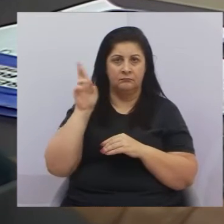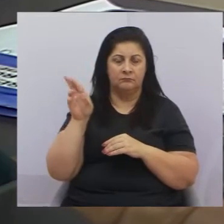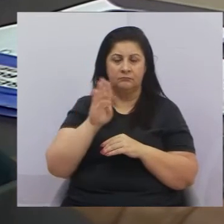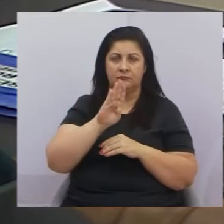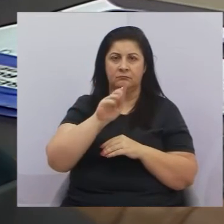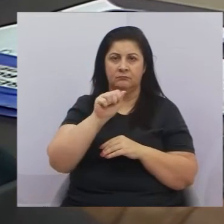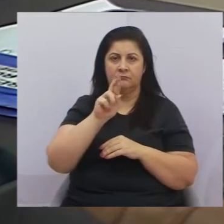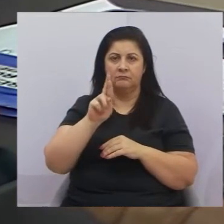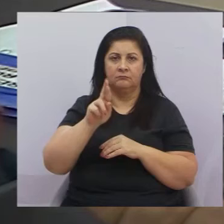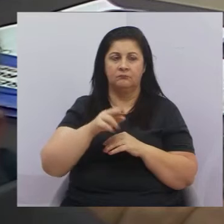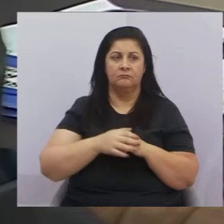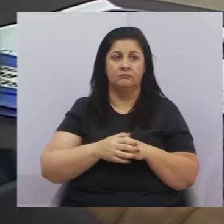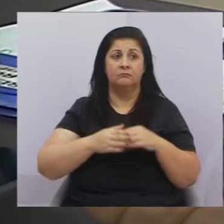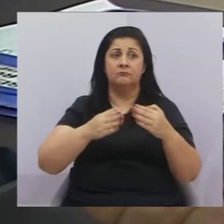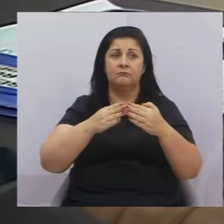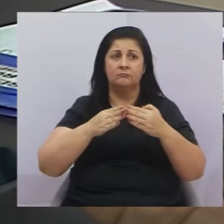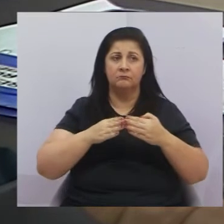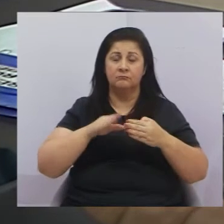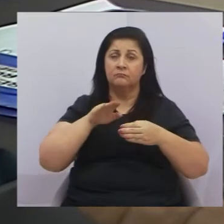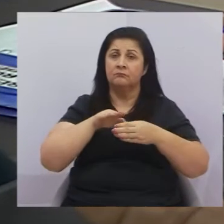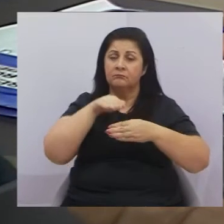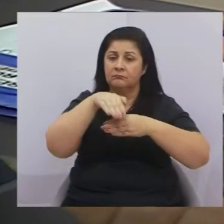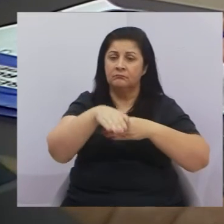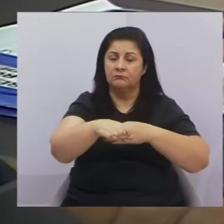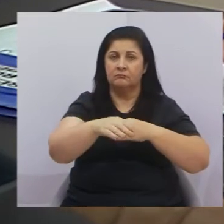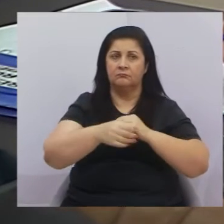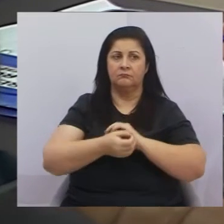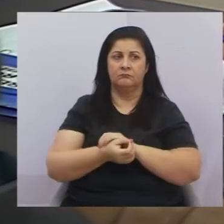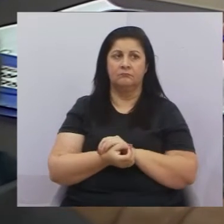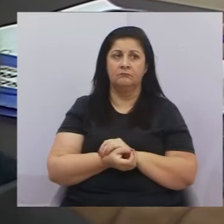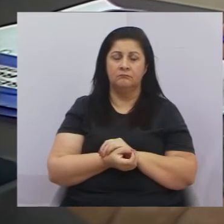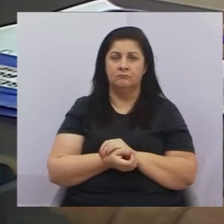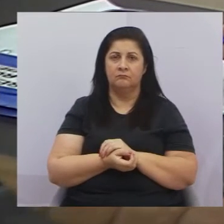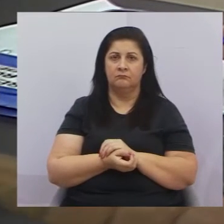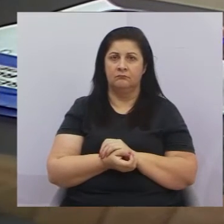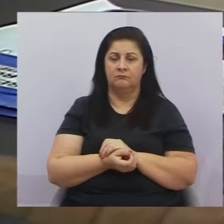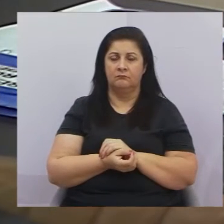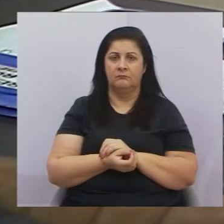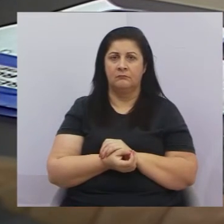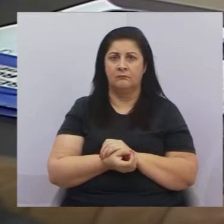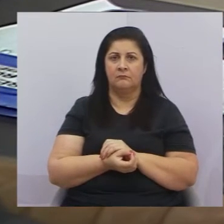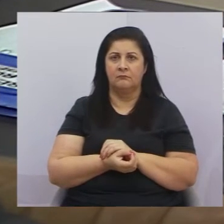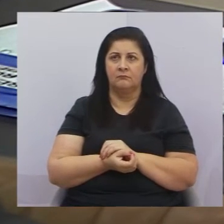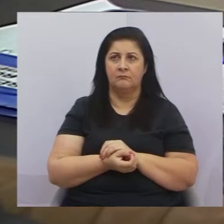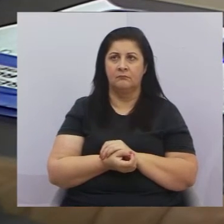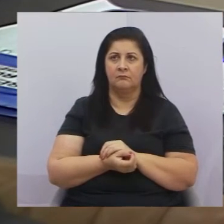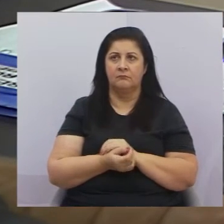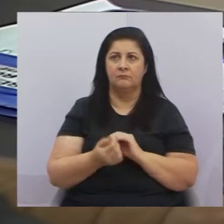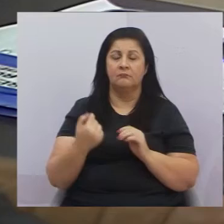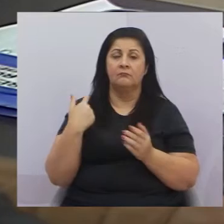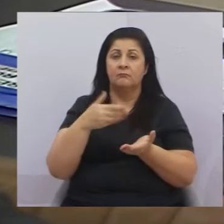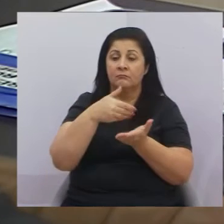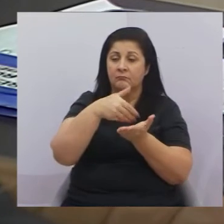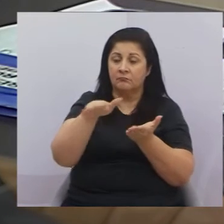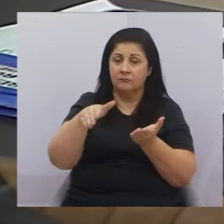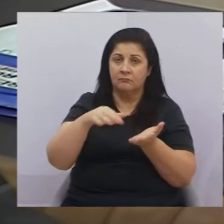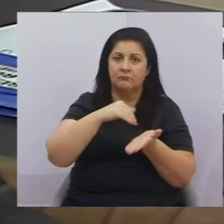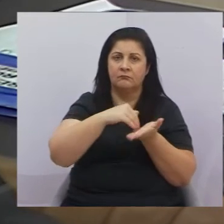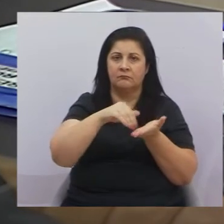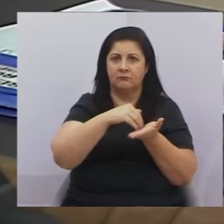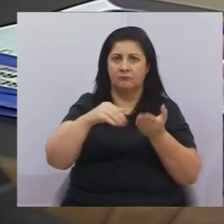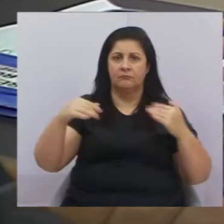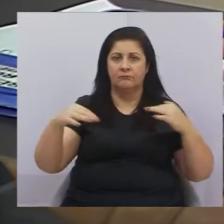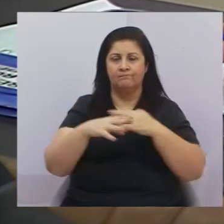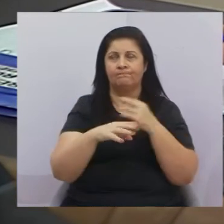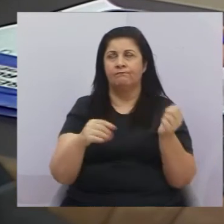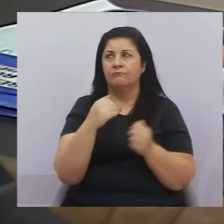lá, pedindo. Então, o que o morador pede, a gente faz. E a gente manda para a mobilidade urbana, e